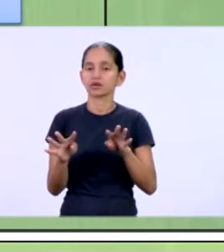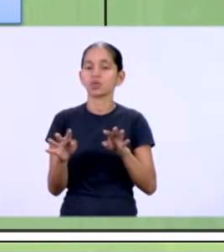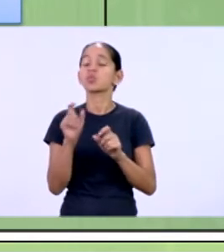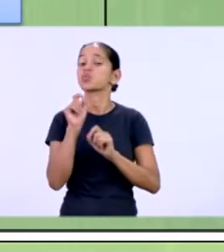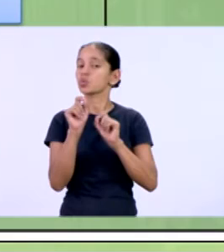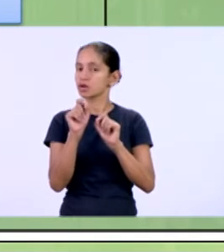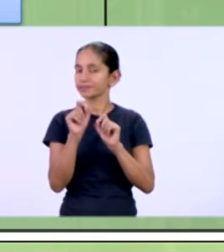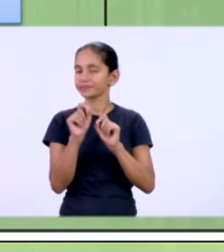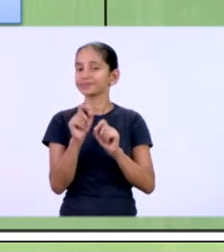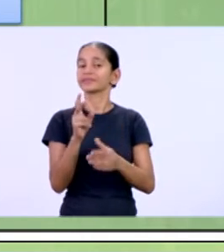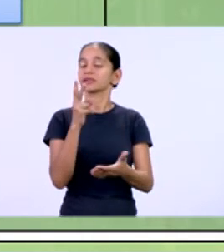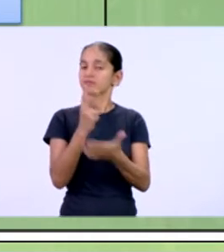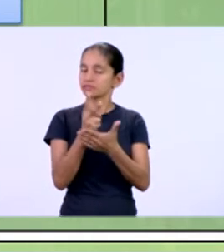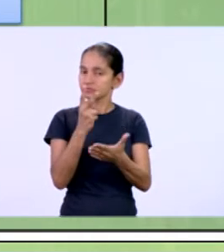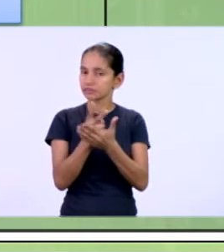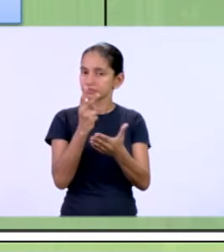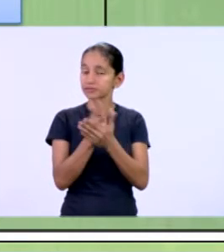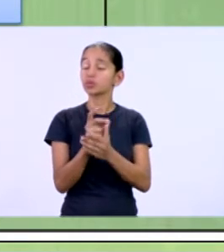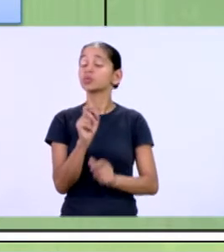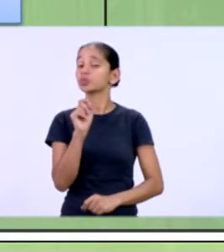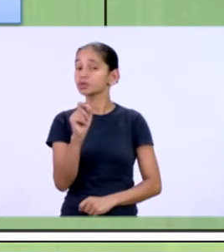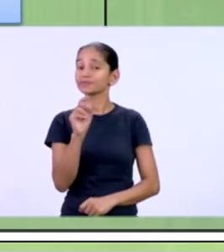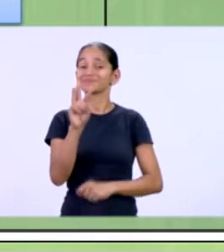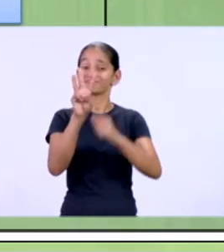IRPJ e a contribuição são